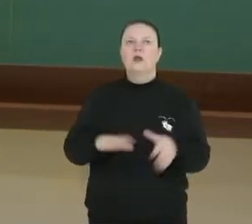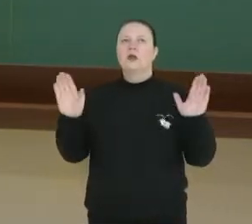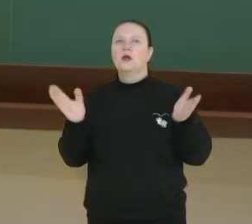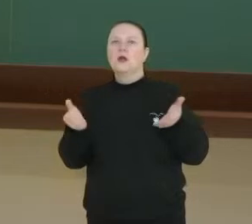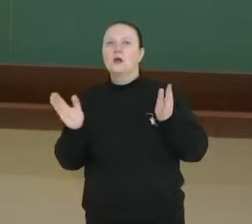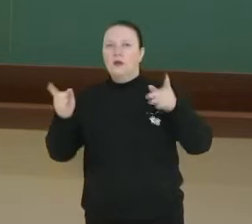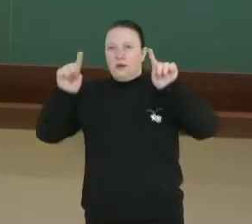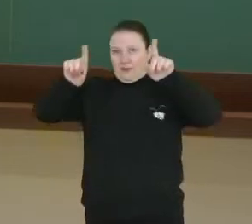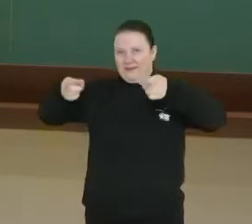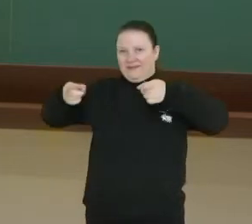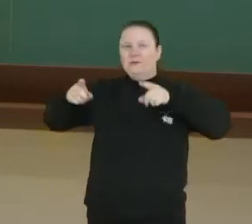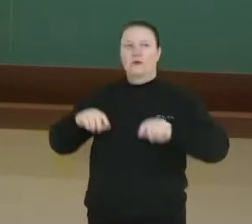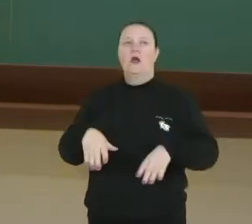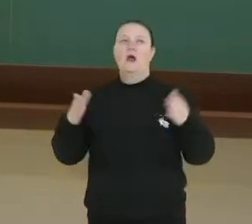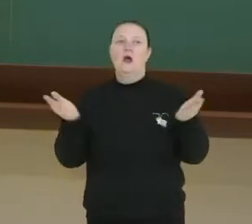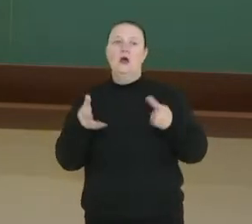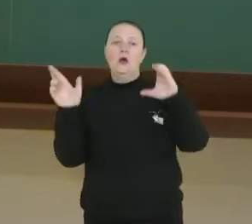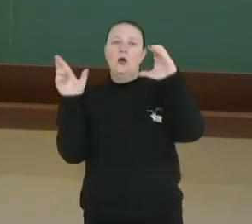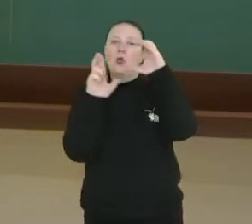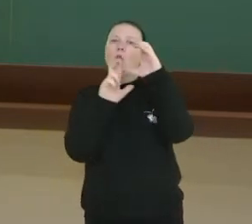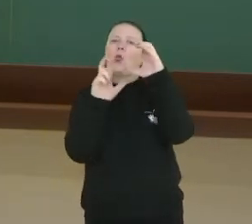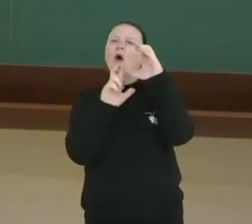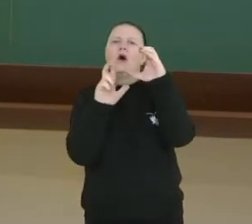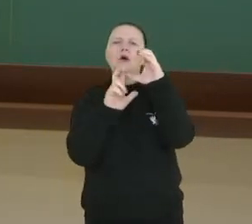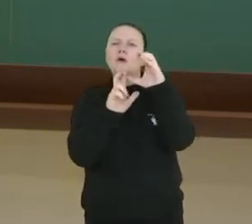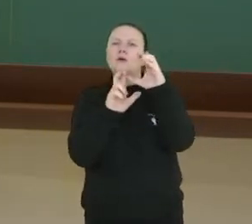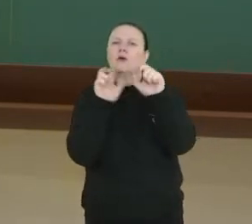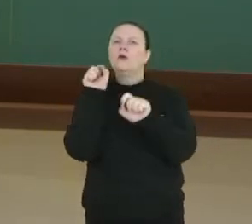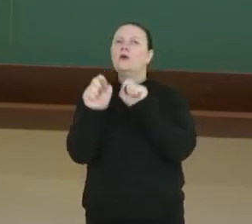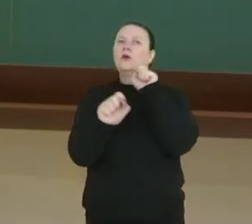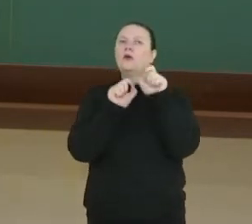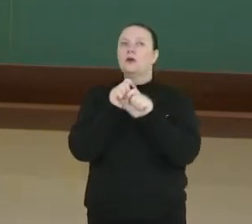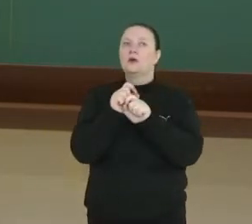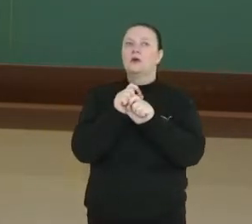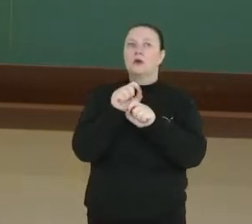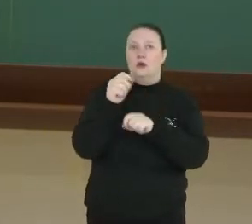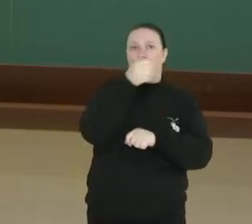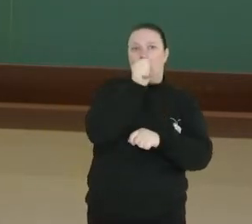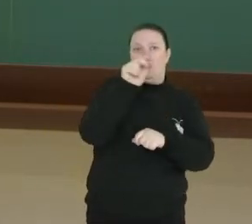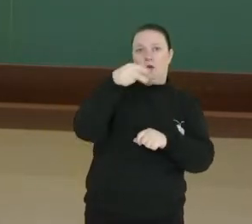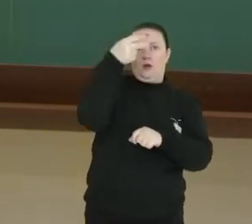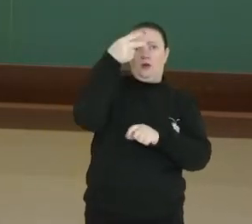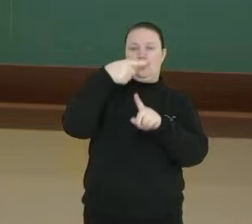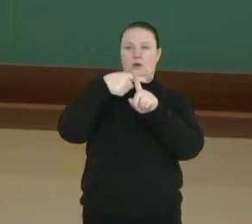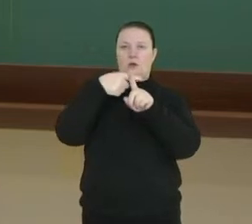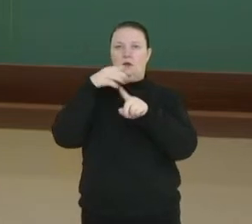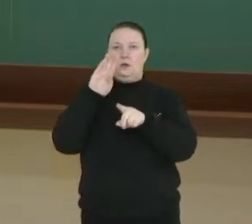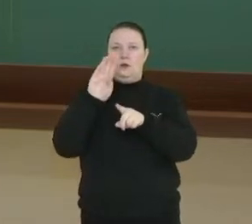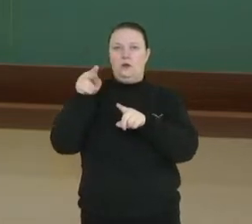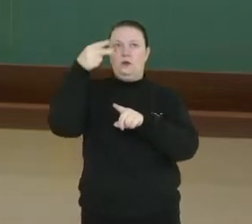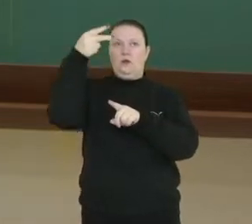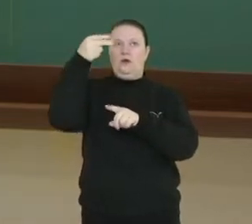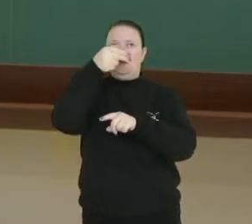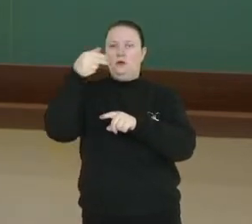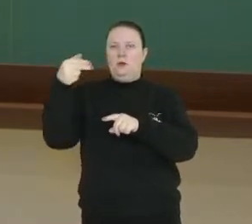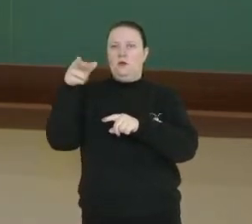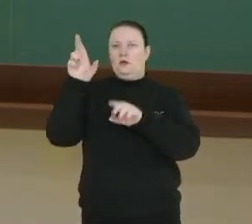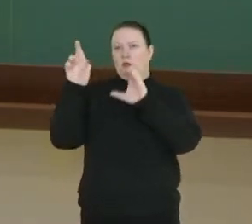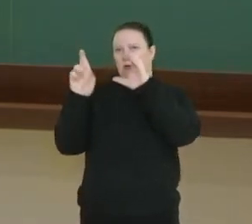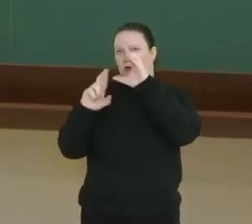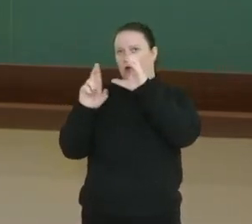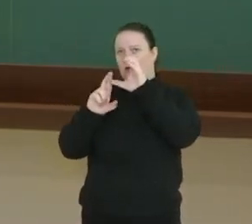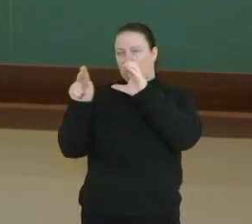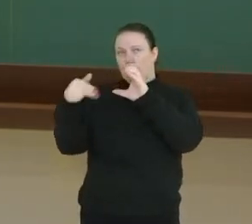o raio. O raio vai ser o quê? A ao quadrado mais B ao quadrado menos o raio é igual a quem?